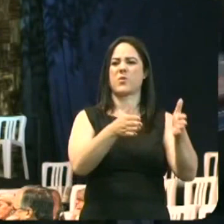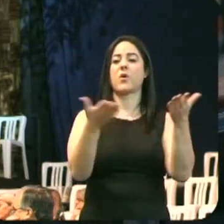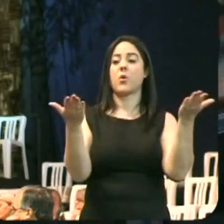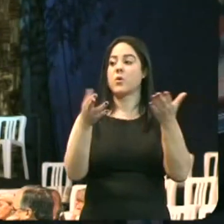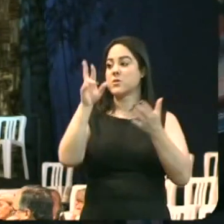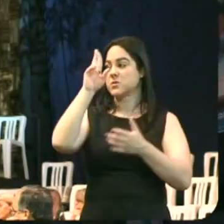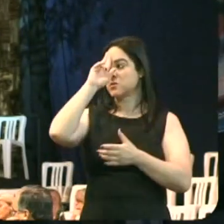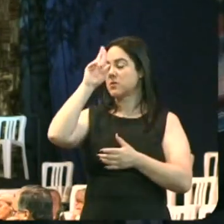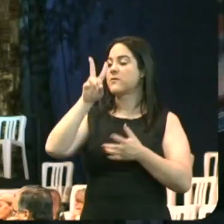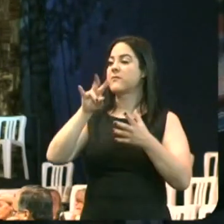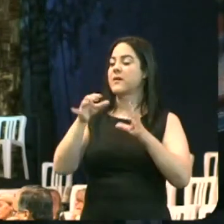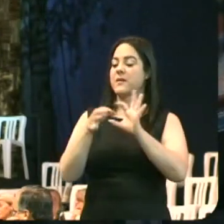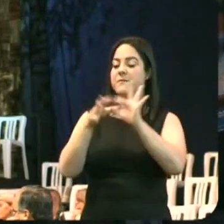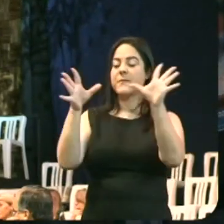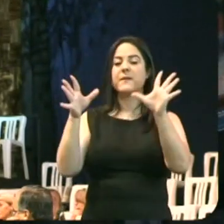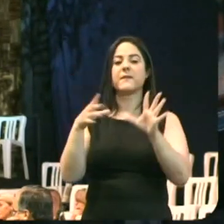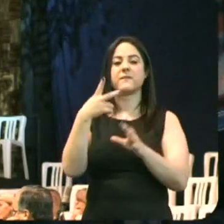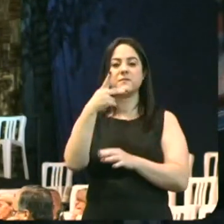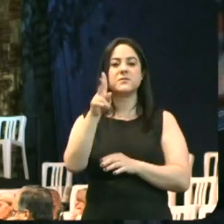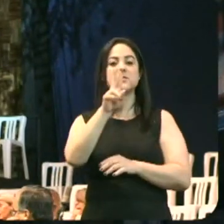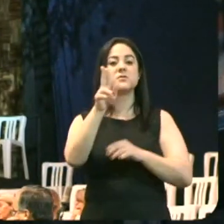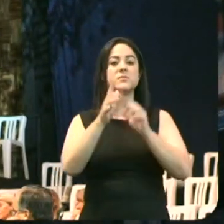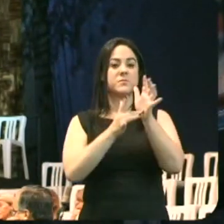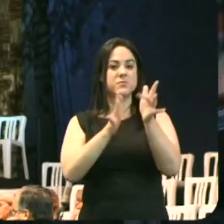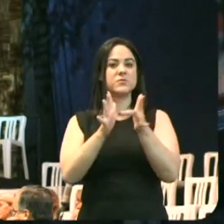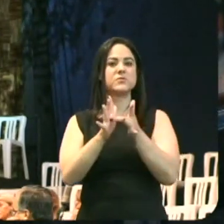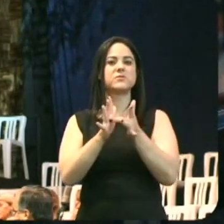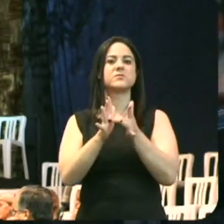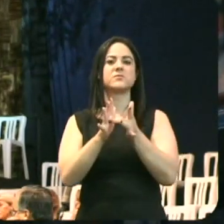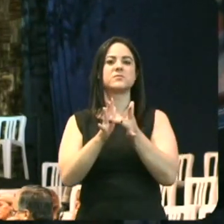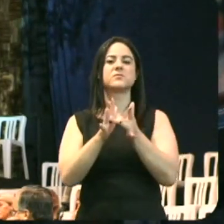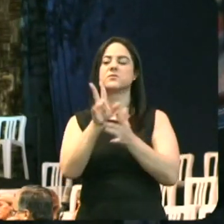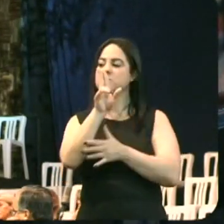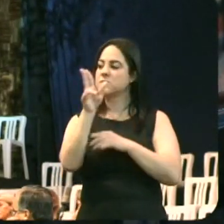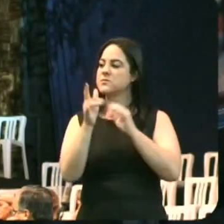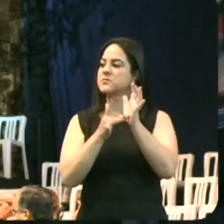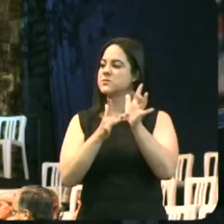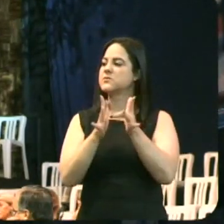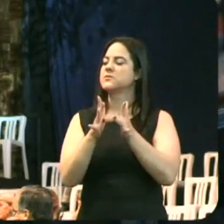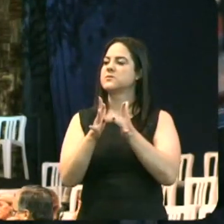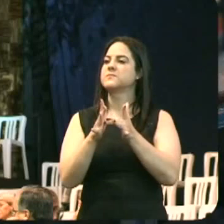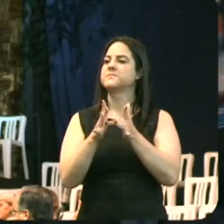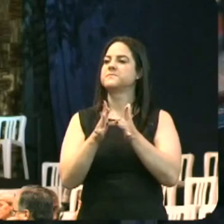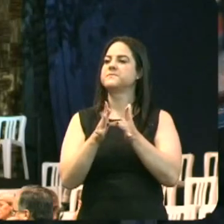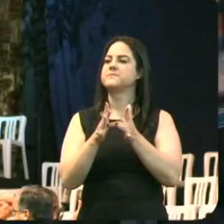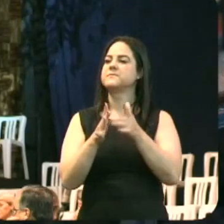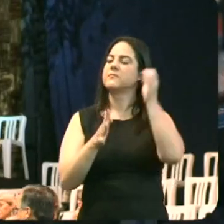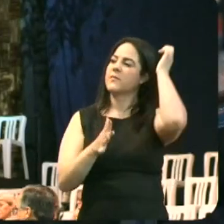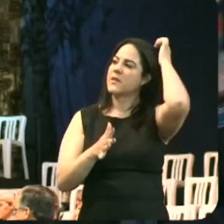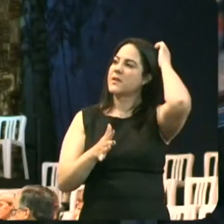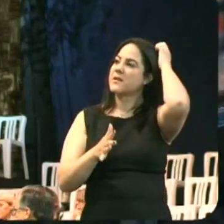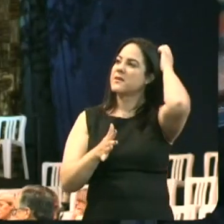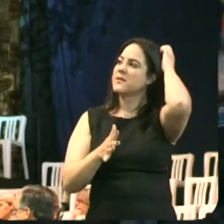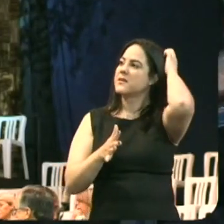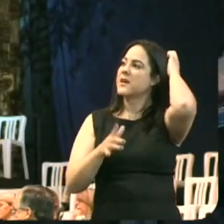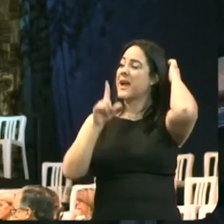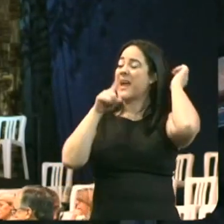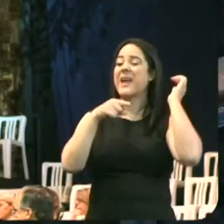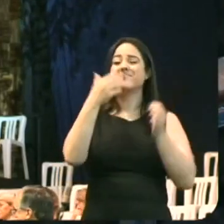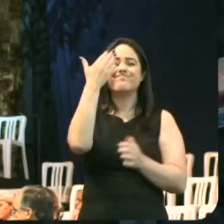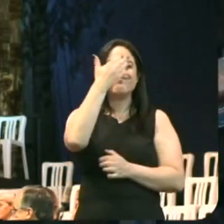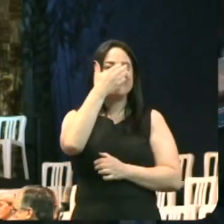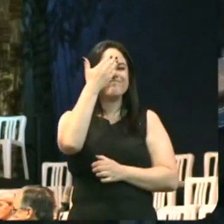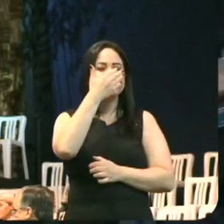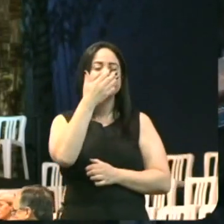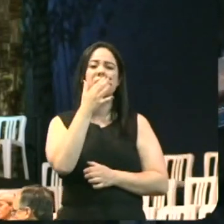libertar você dessa prisão em nome de Jesus. Em nome de Jesus. Porque isso é cegueira. Não tem futuro